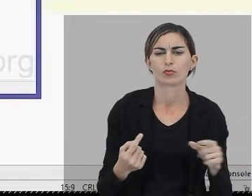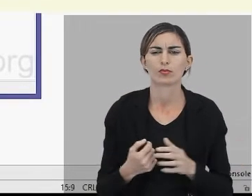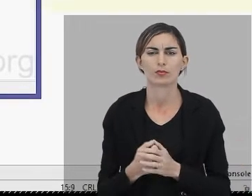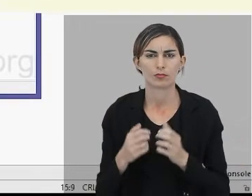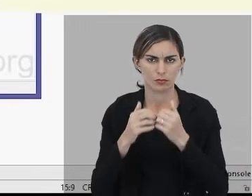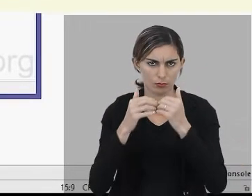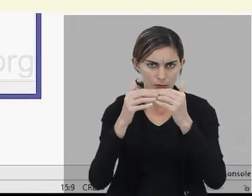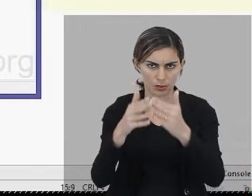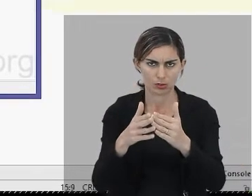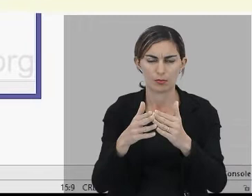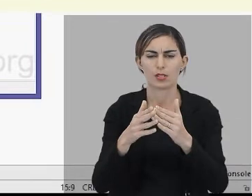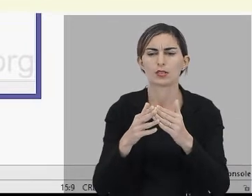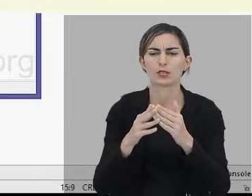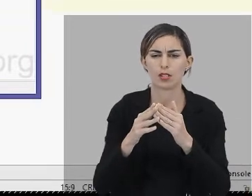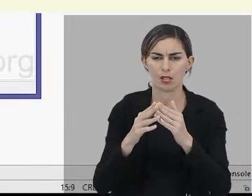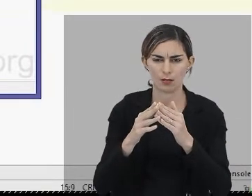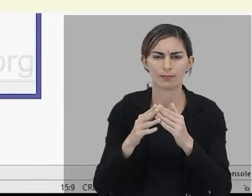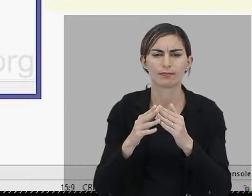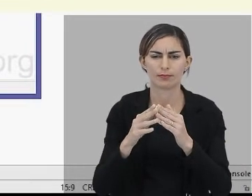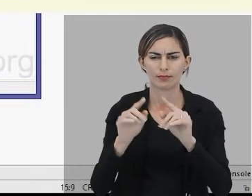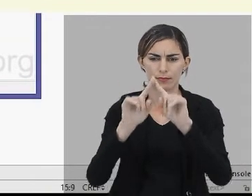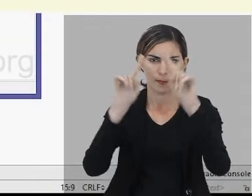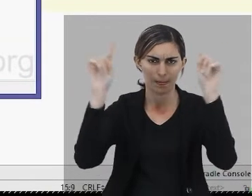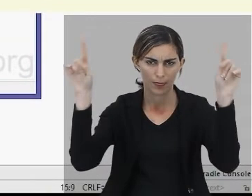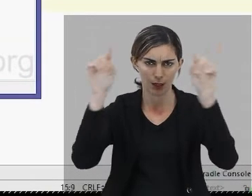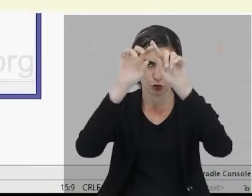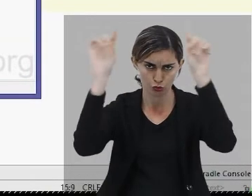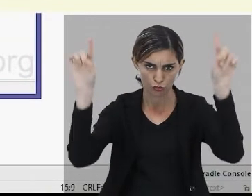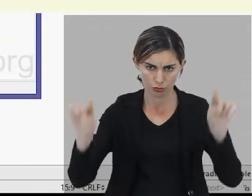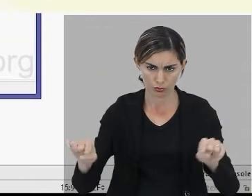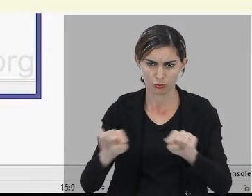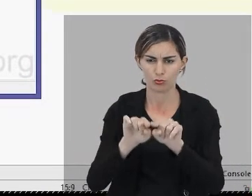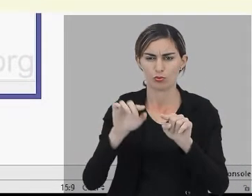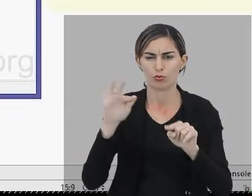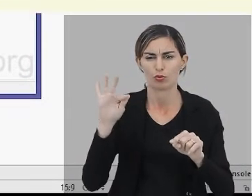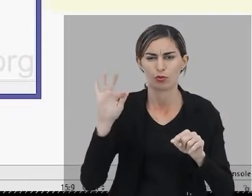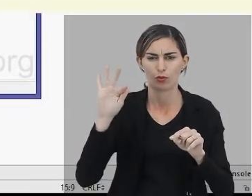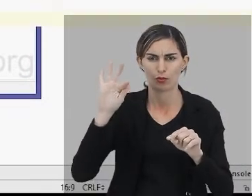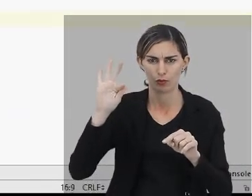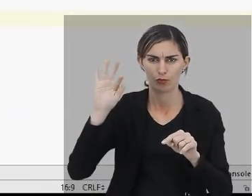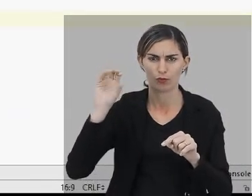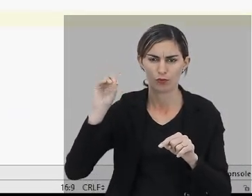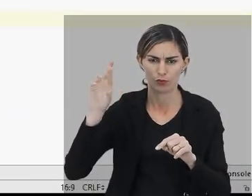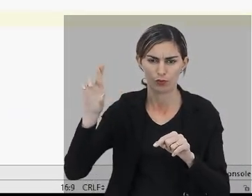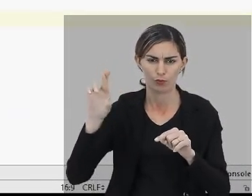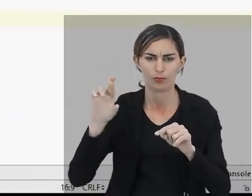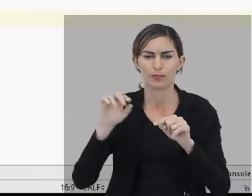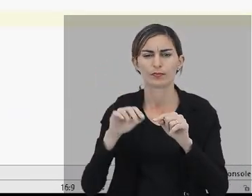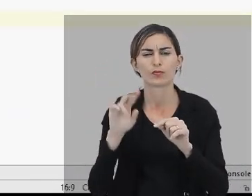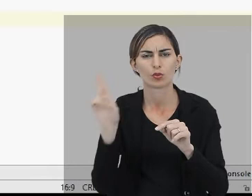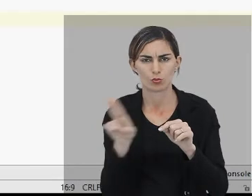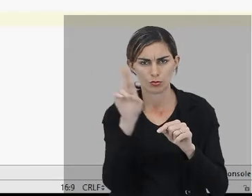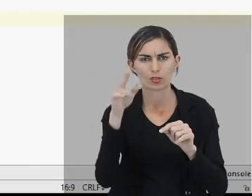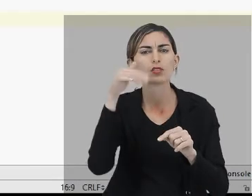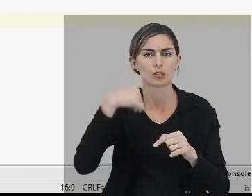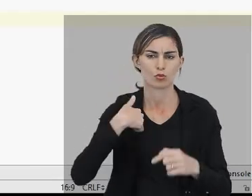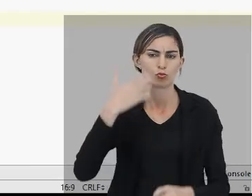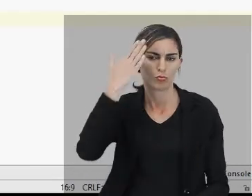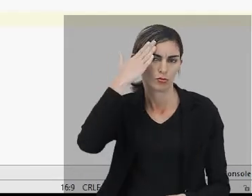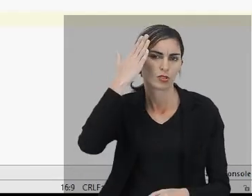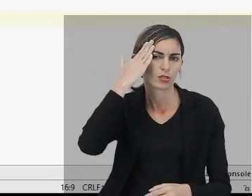vamos começar pelo laço for, pela estrutura de repetição for. O for ele é usado quando a gente já